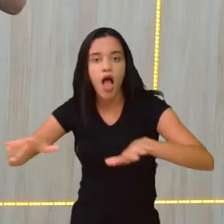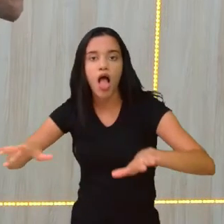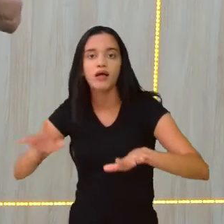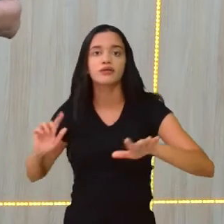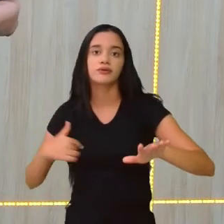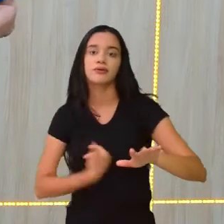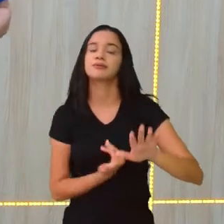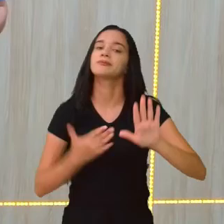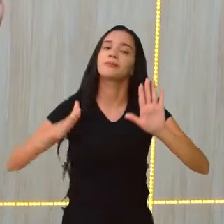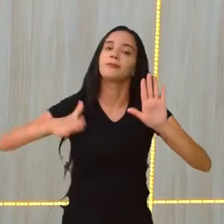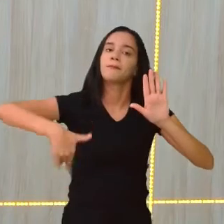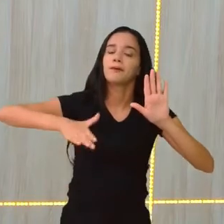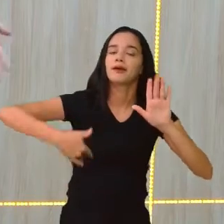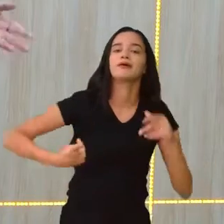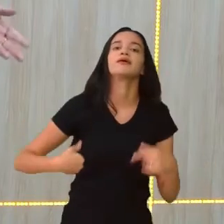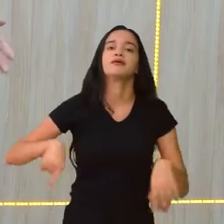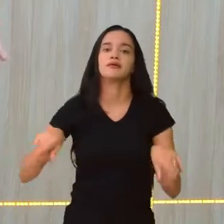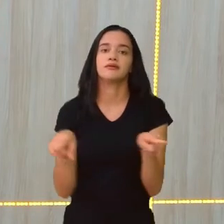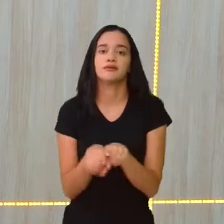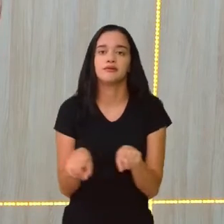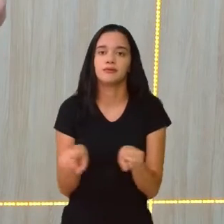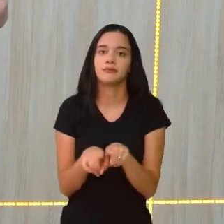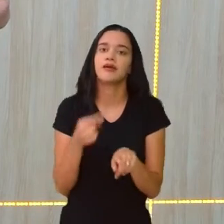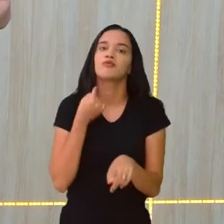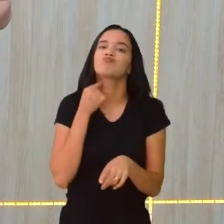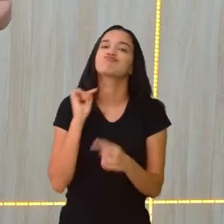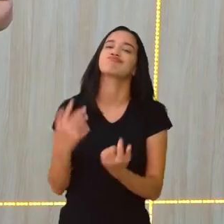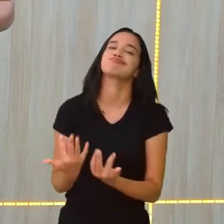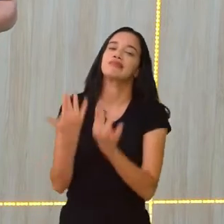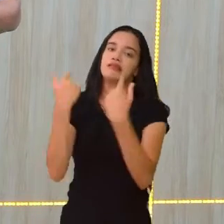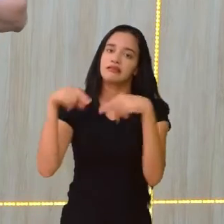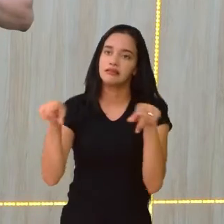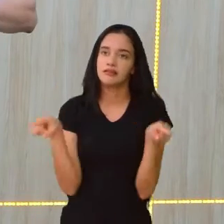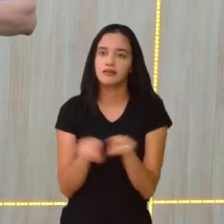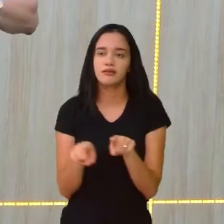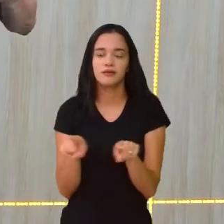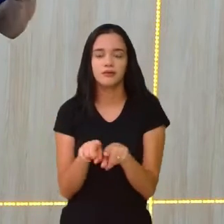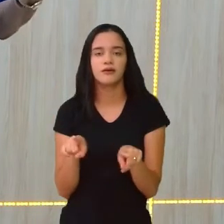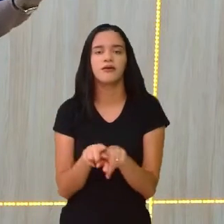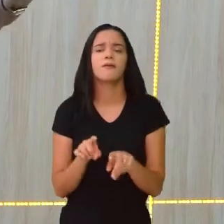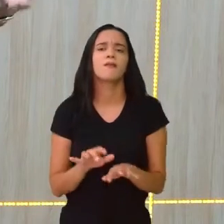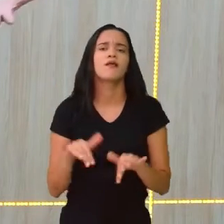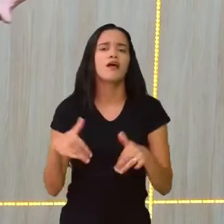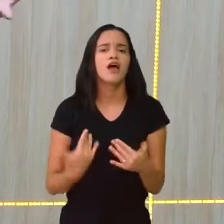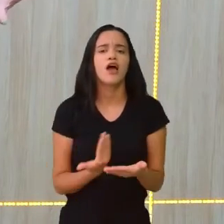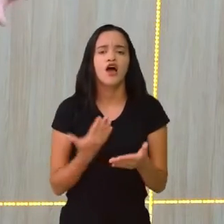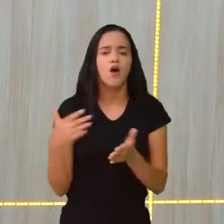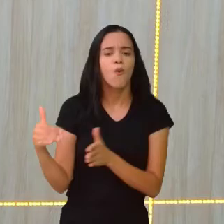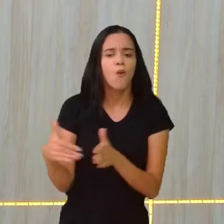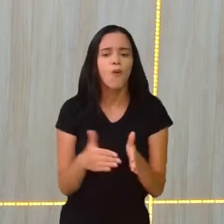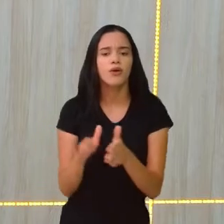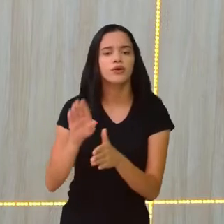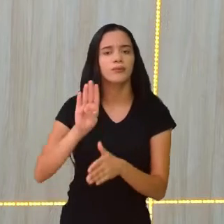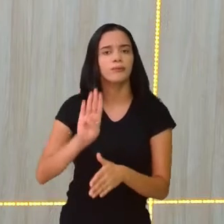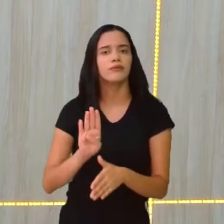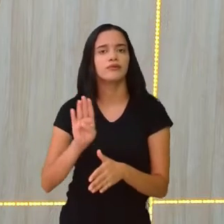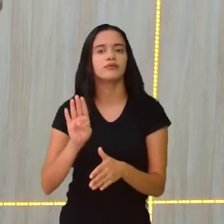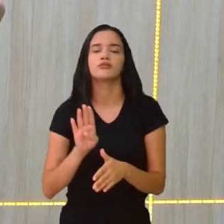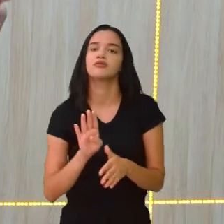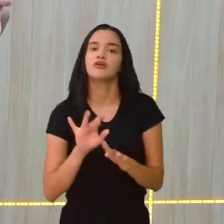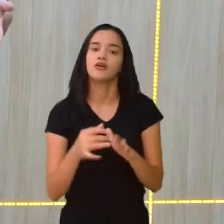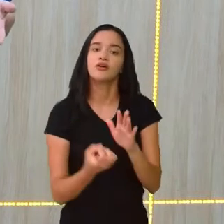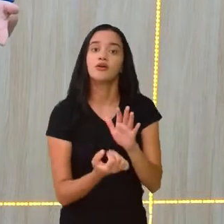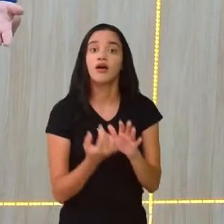Então, nossas praias também, elas terminam sendo poluídas também. Mas onde é que nasce o rio Beberibe? Ele nasce no município